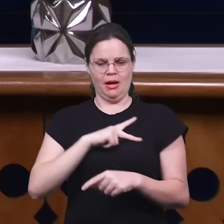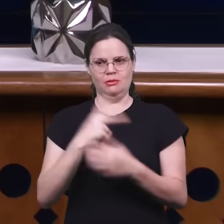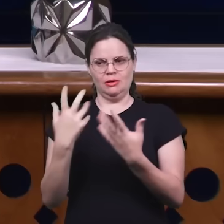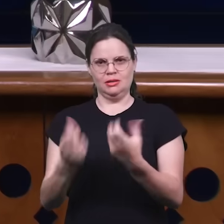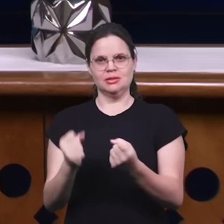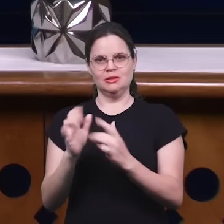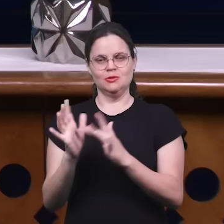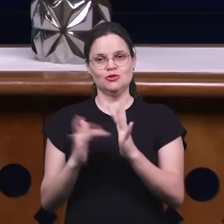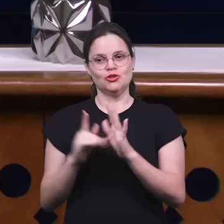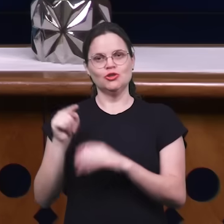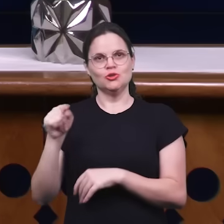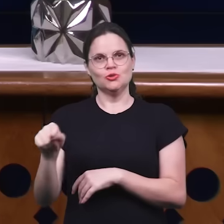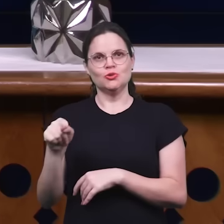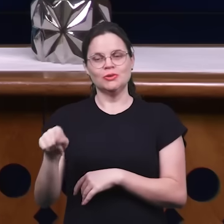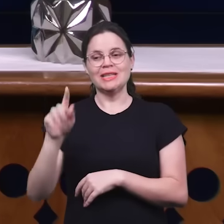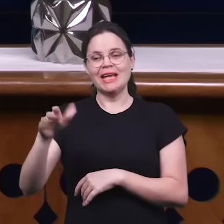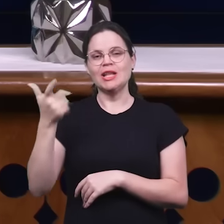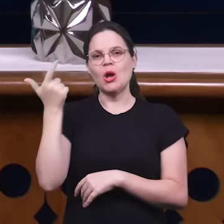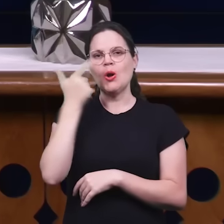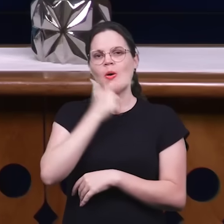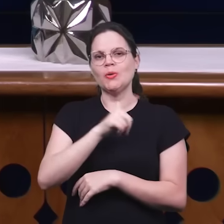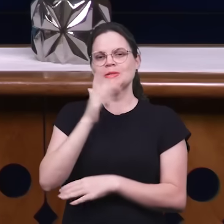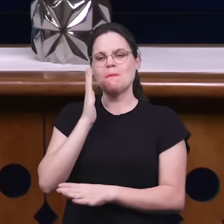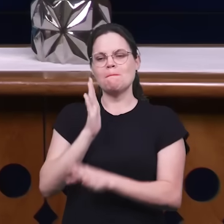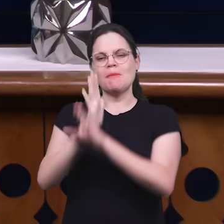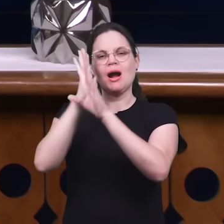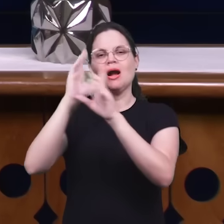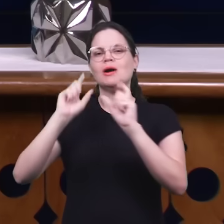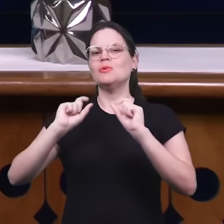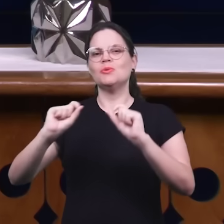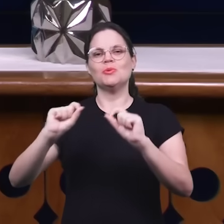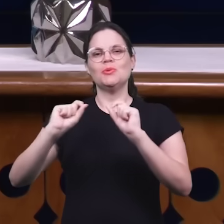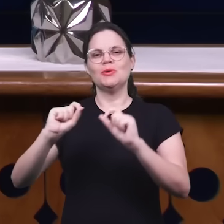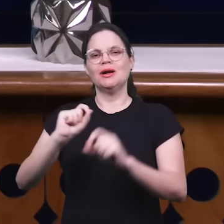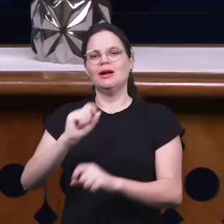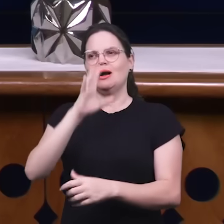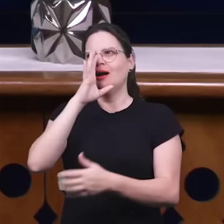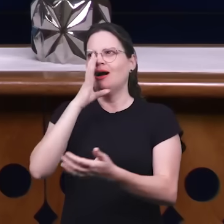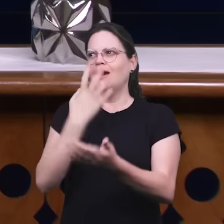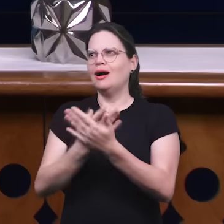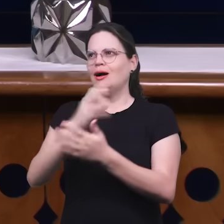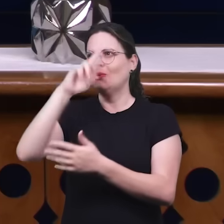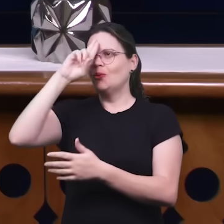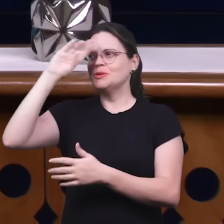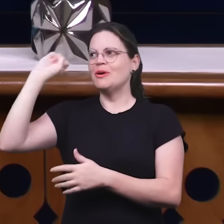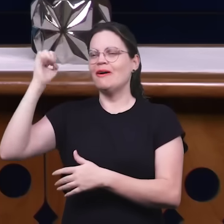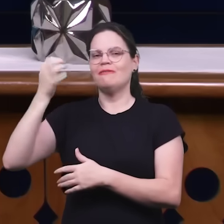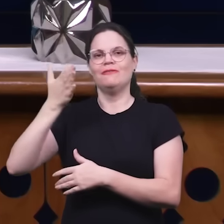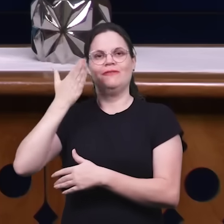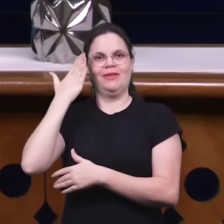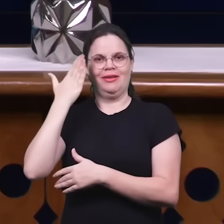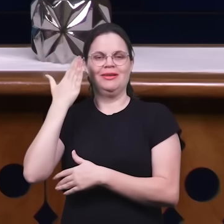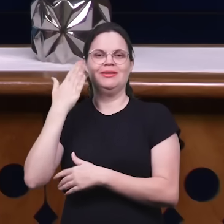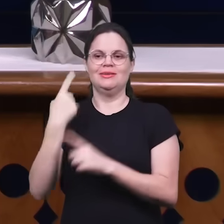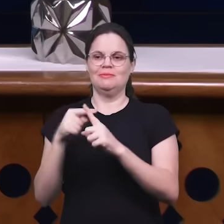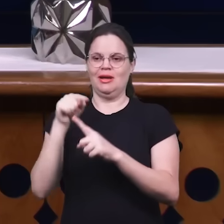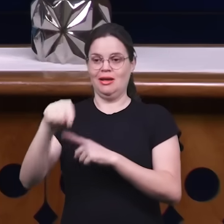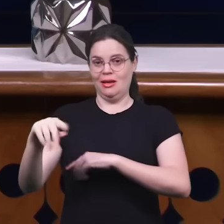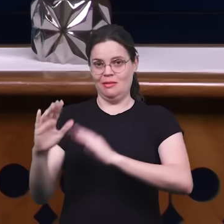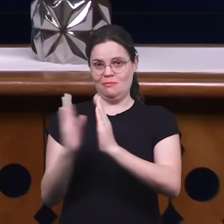a descoberta desse mistério. Em oração, Deus estava realizando a sua obra.